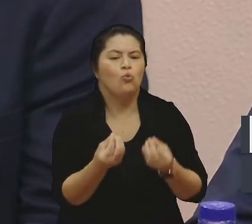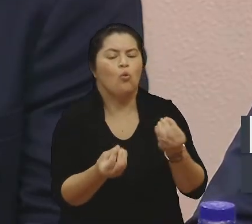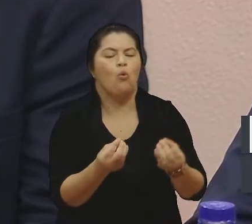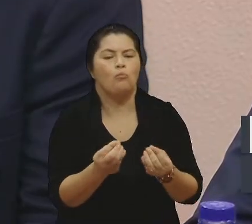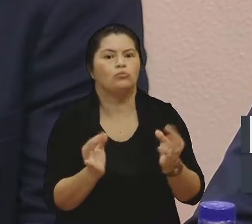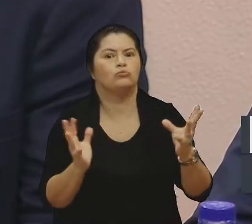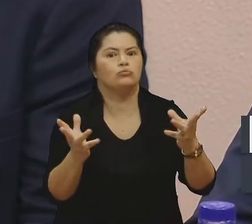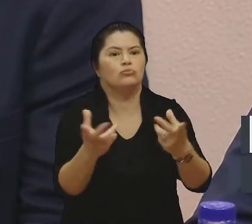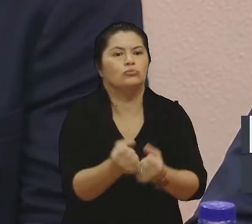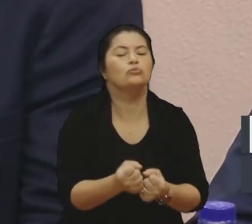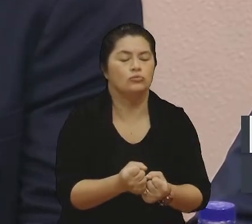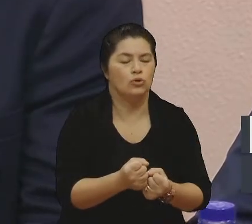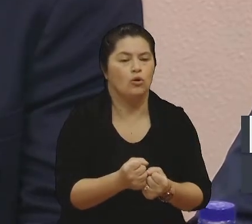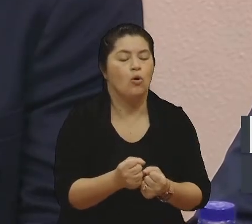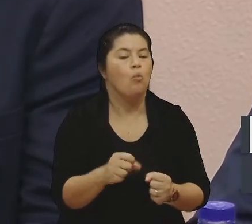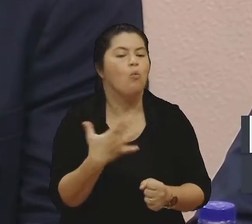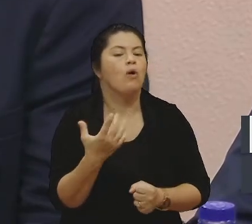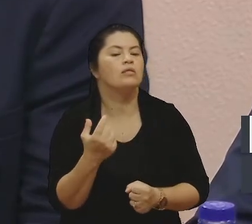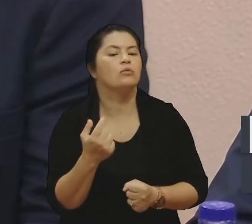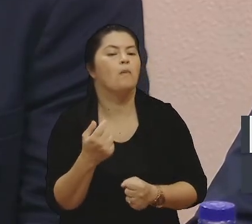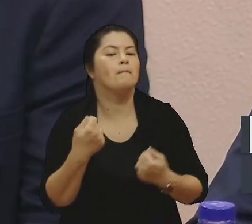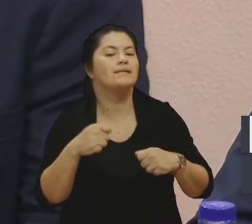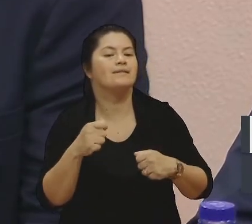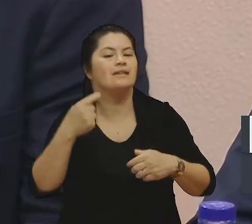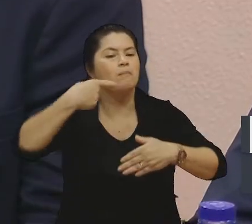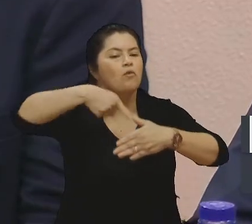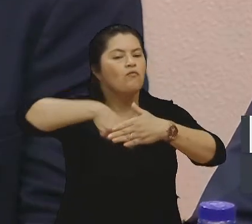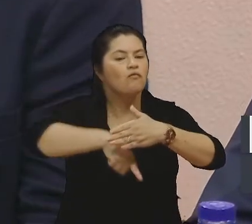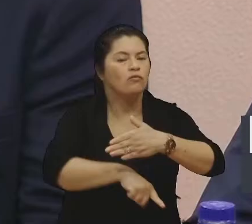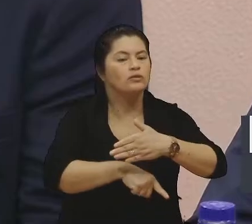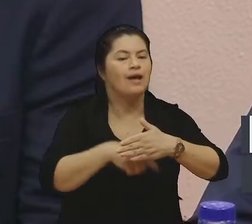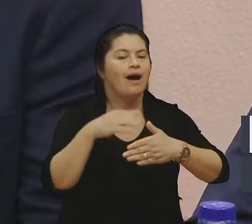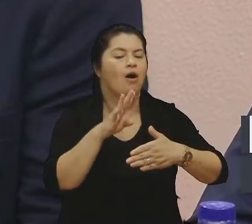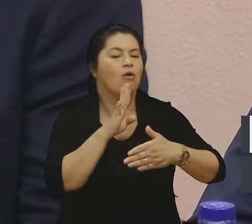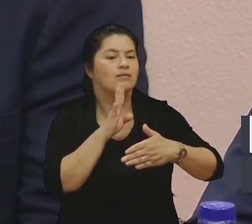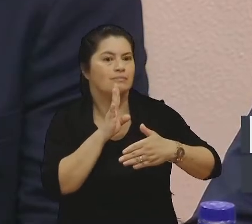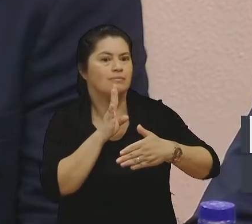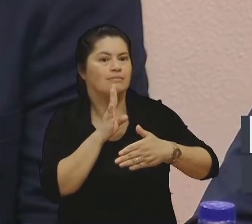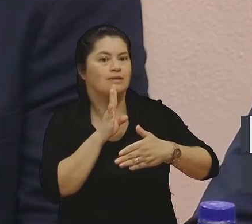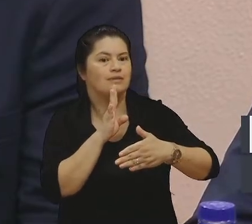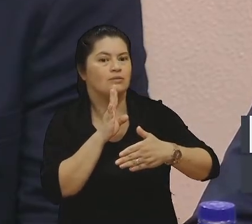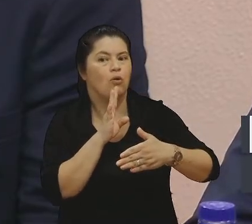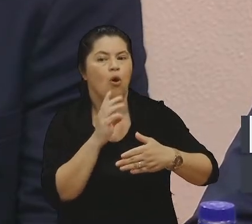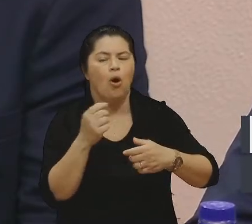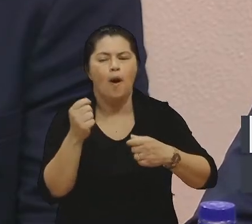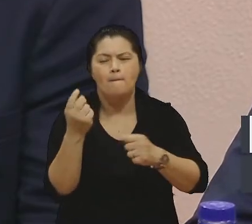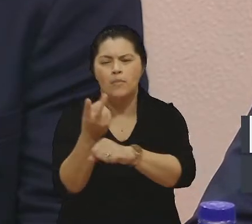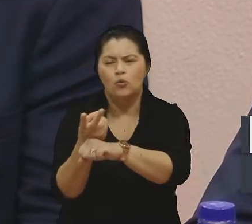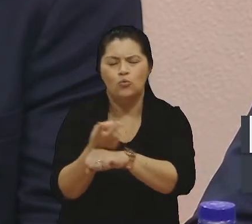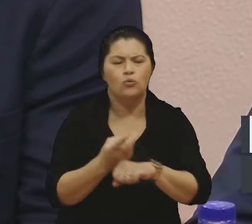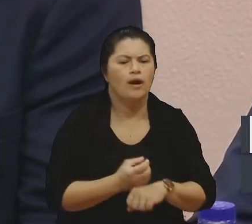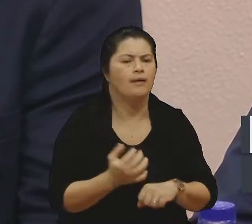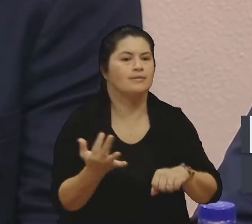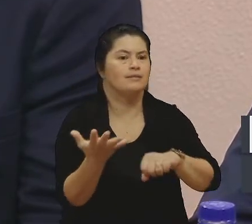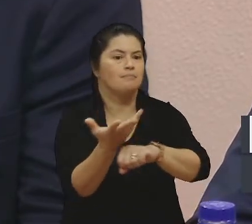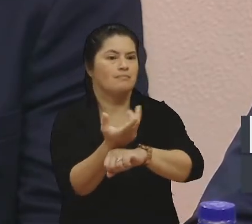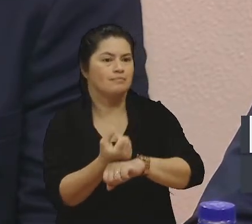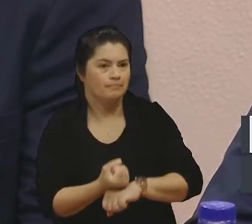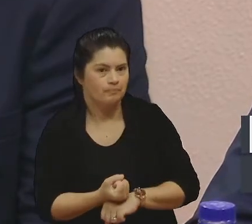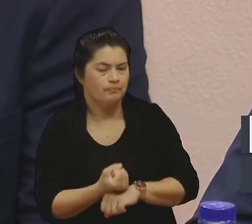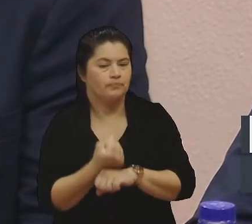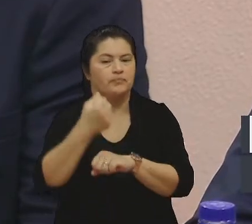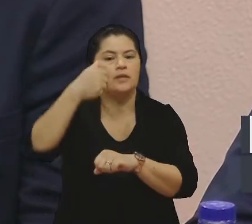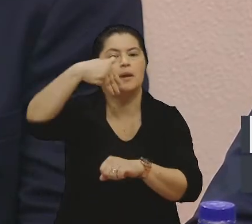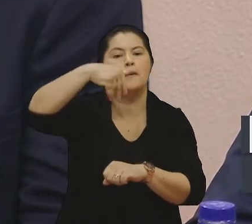e quando a gente precisar se aprofundar em algo, a gente pode buscar um Sebrae, pode buscar uma Microempa. Então, o projeto